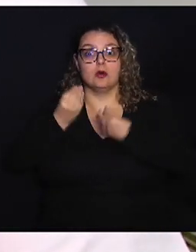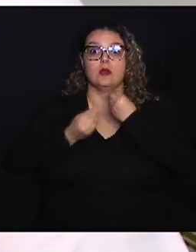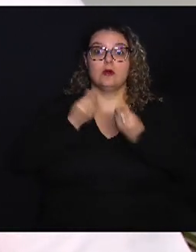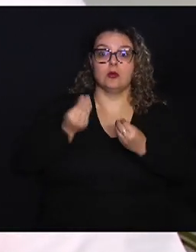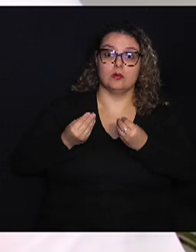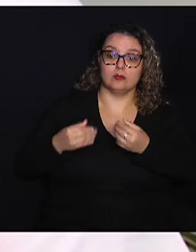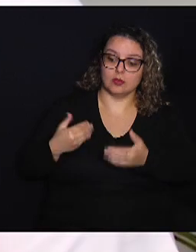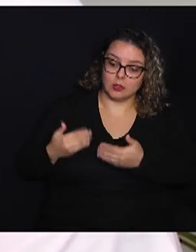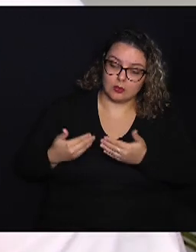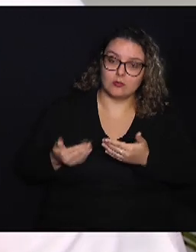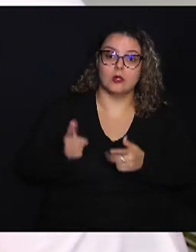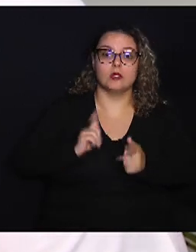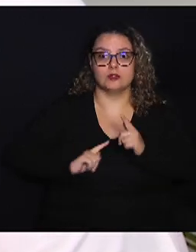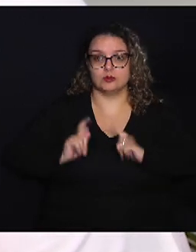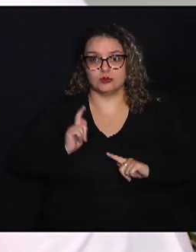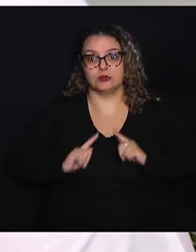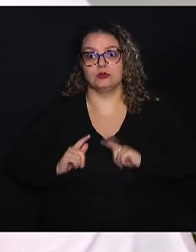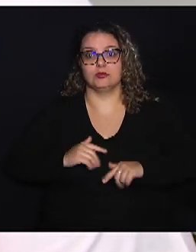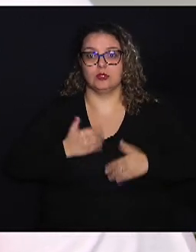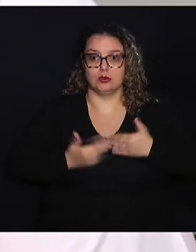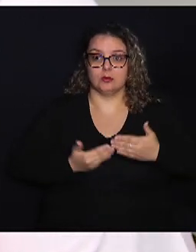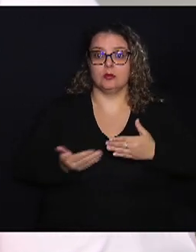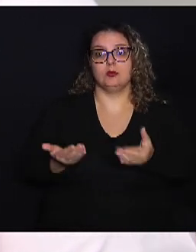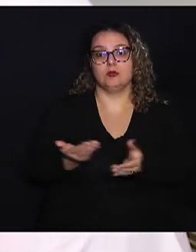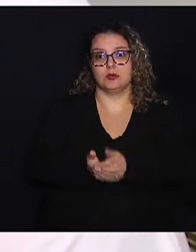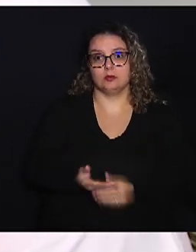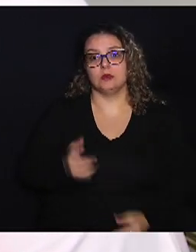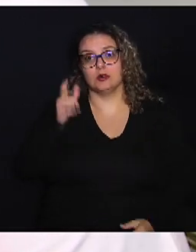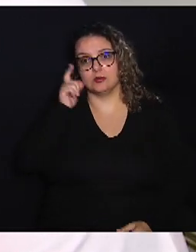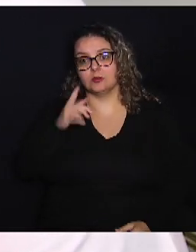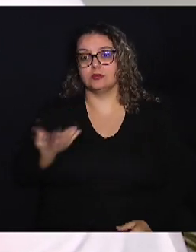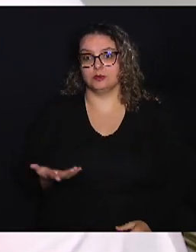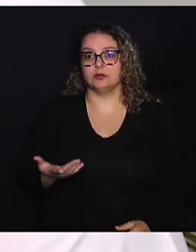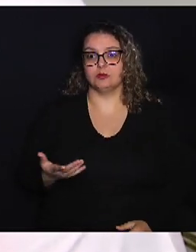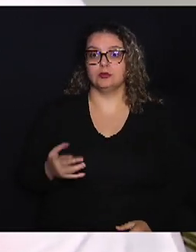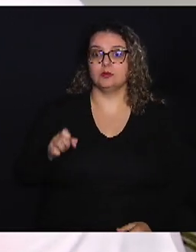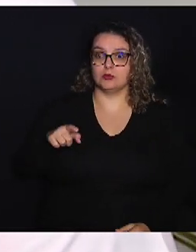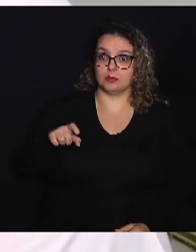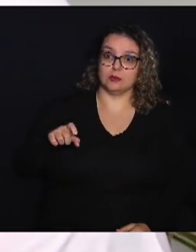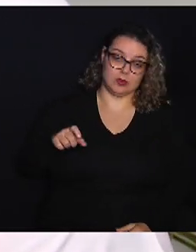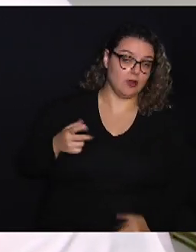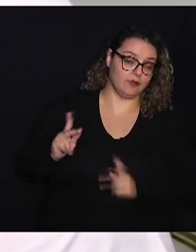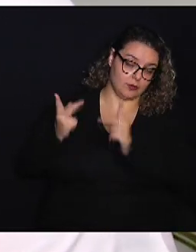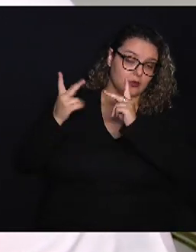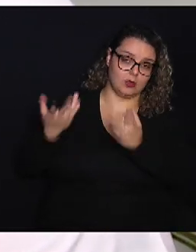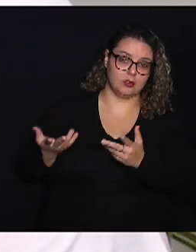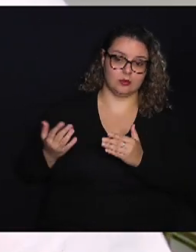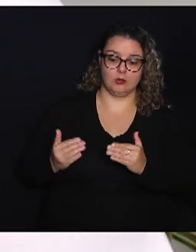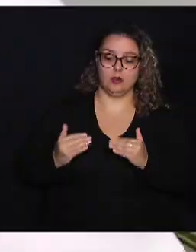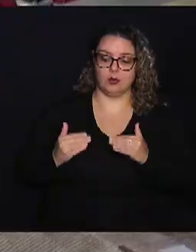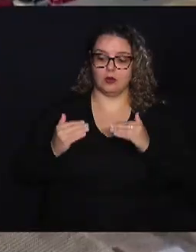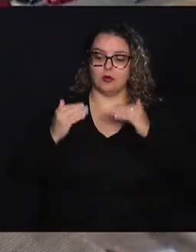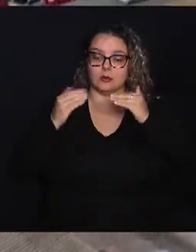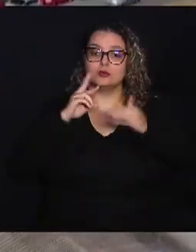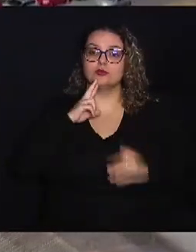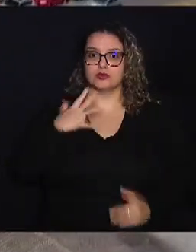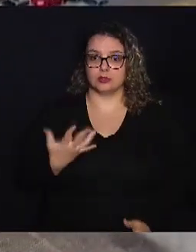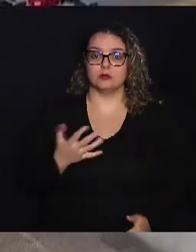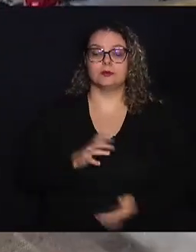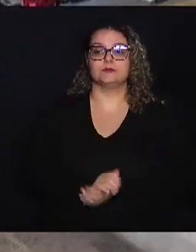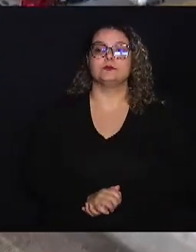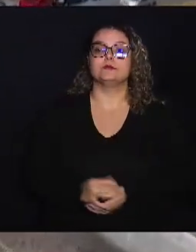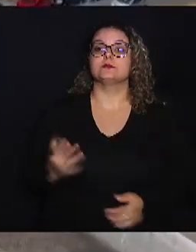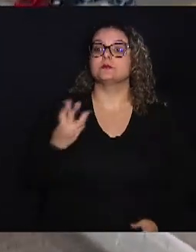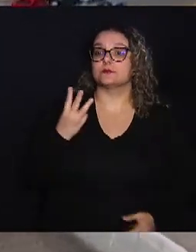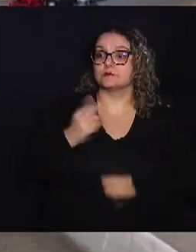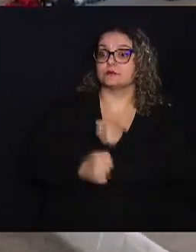tocar, como gerenciar os processos para que nós atingíssemos êxito na elevação dos resultados. É o terceiro